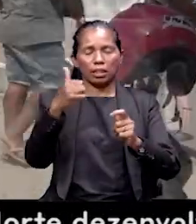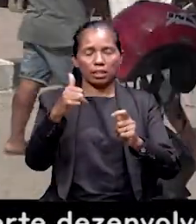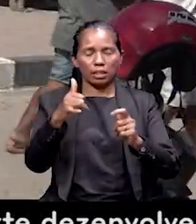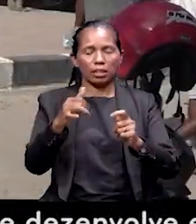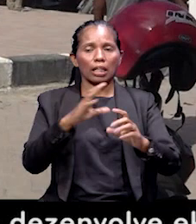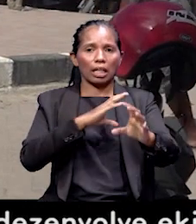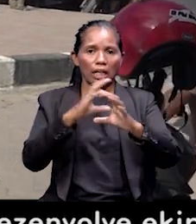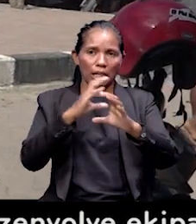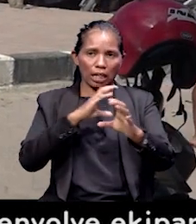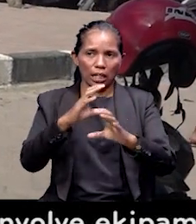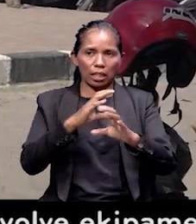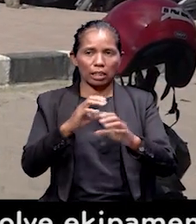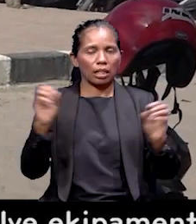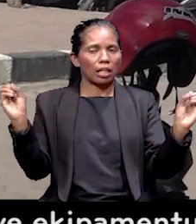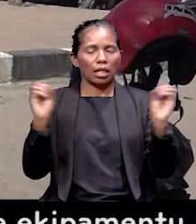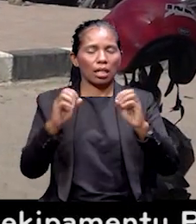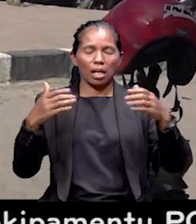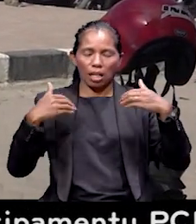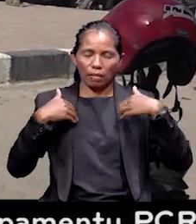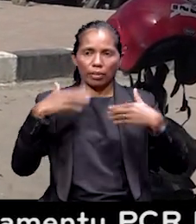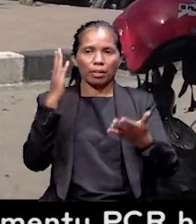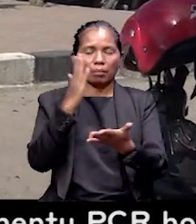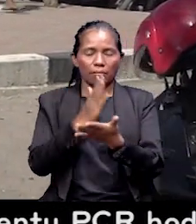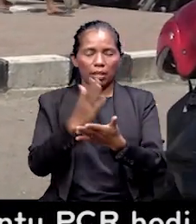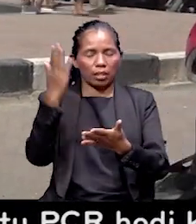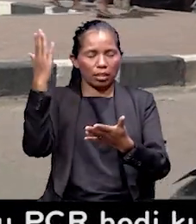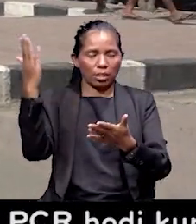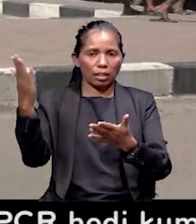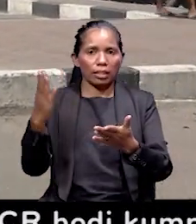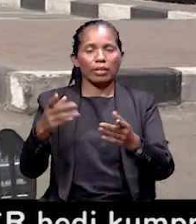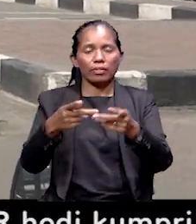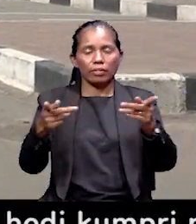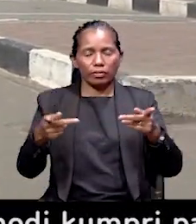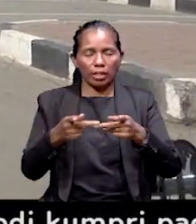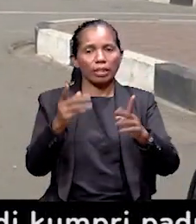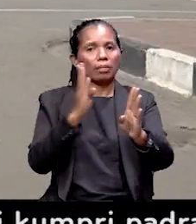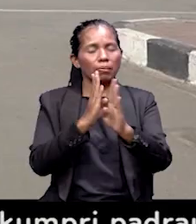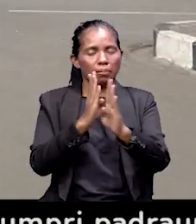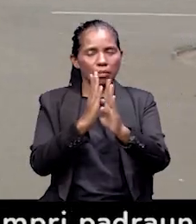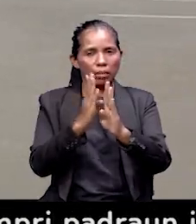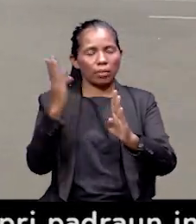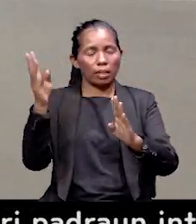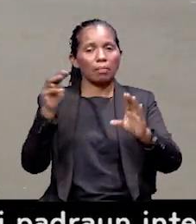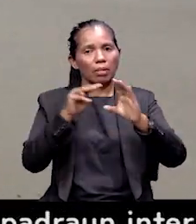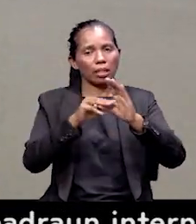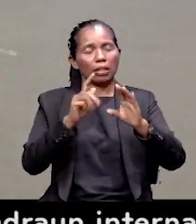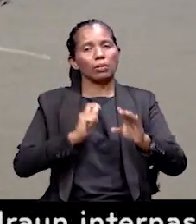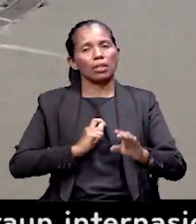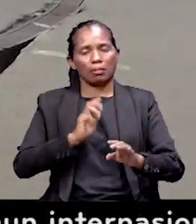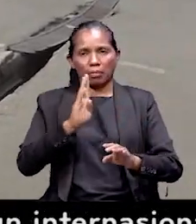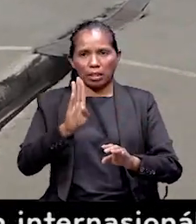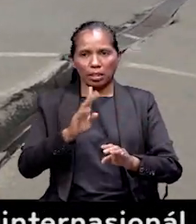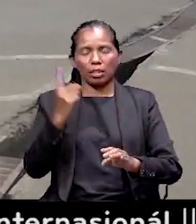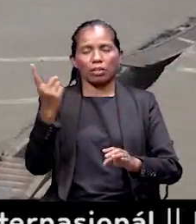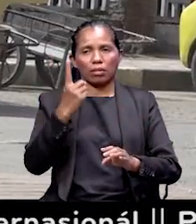no bis kuaze laihe ida makpara ia estasionamentu area dores merkadu taibesi. So ia det